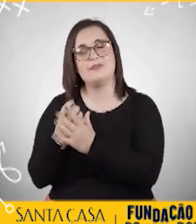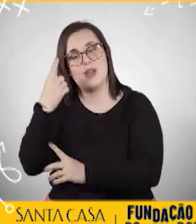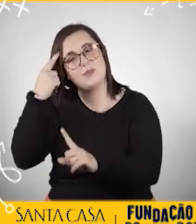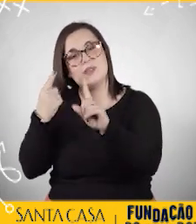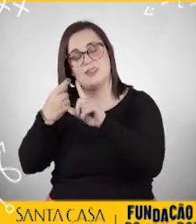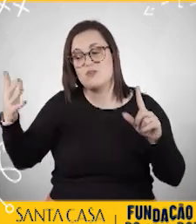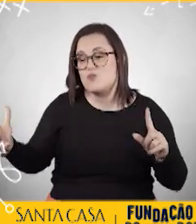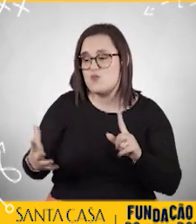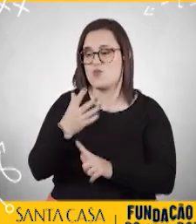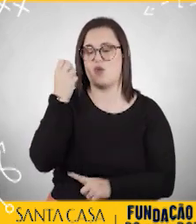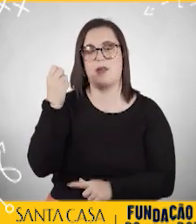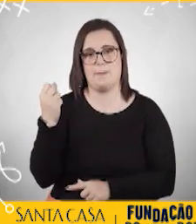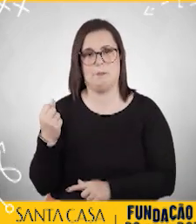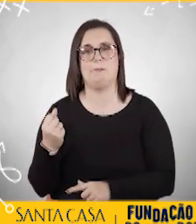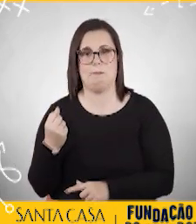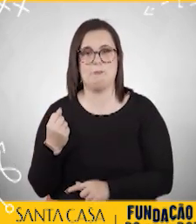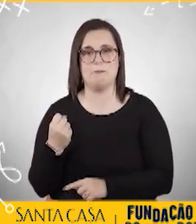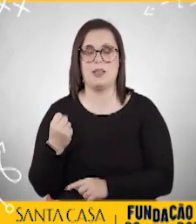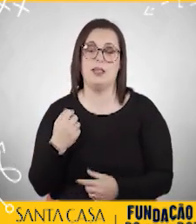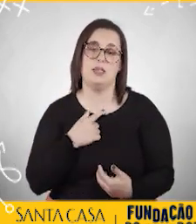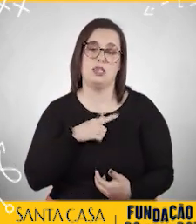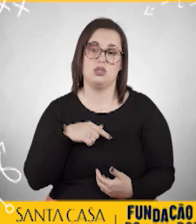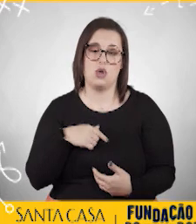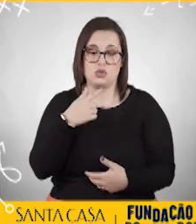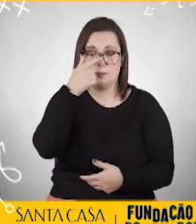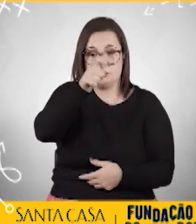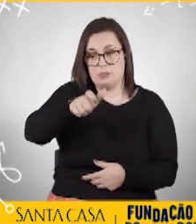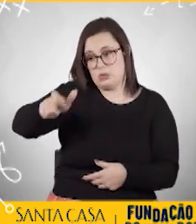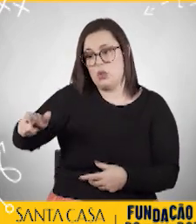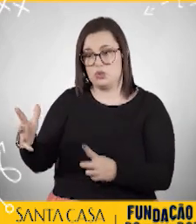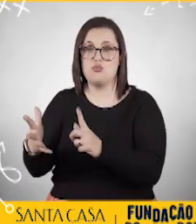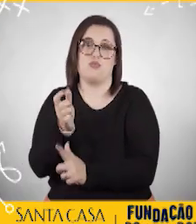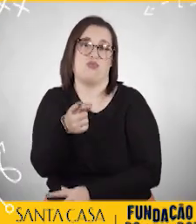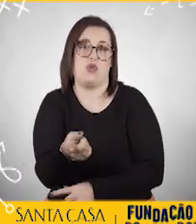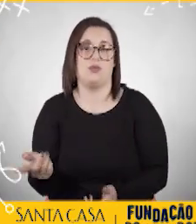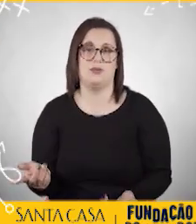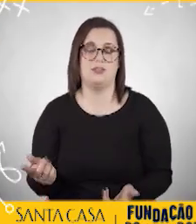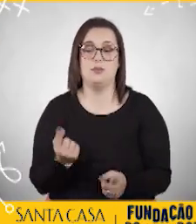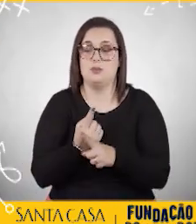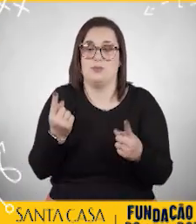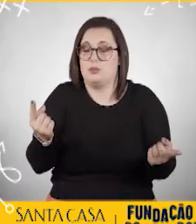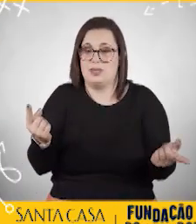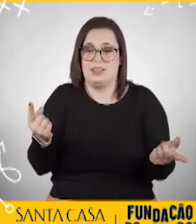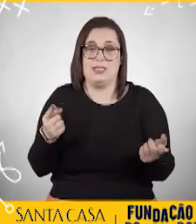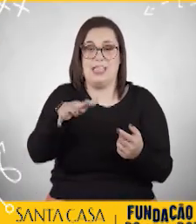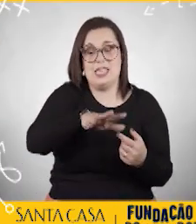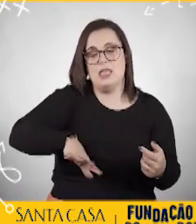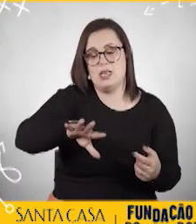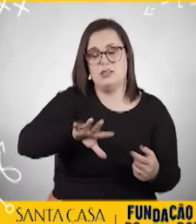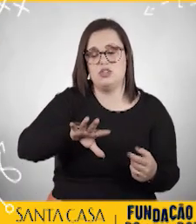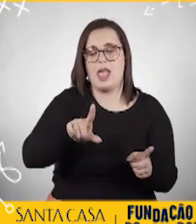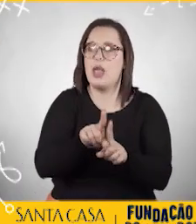que consigamos, de certa forma, chegar ao cidadão comum, ao adepto comum, que afinal de contas